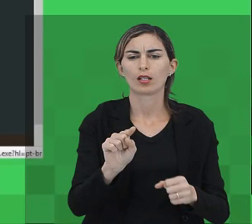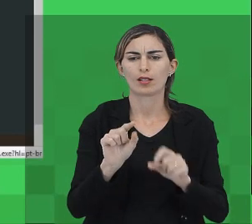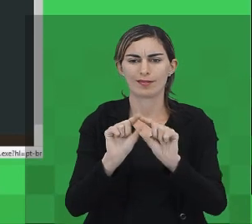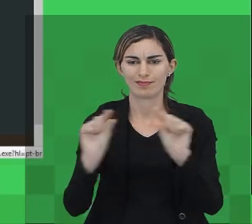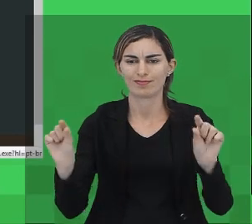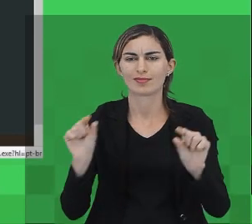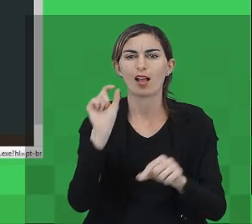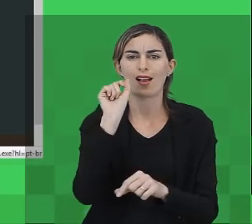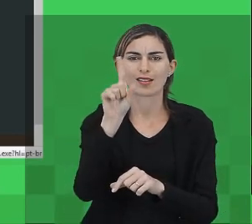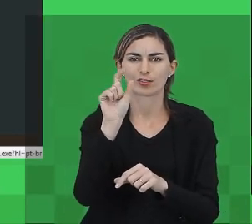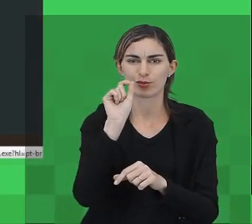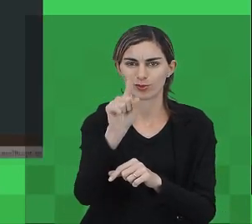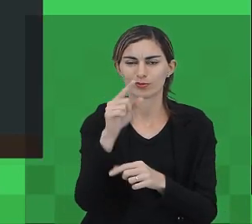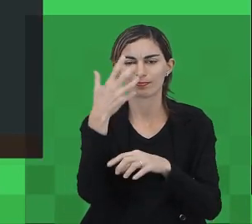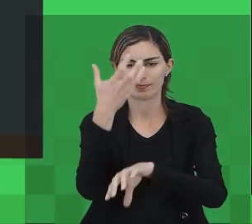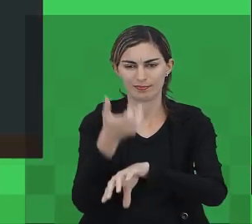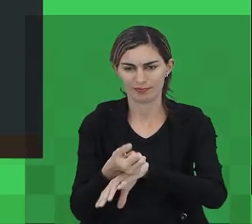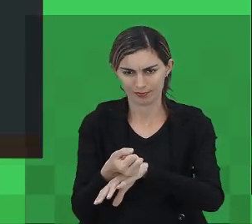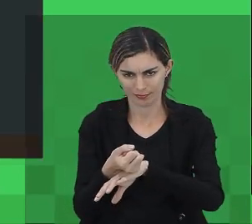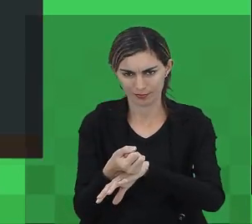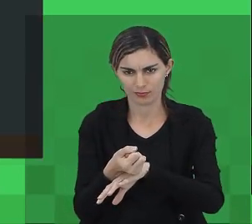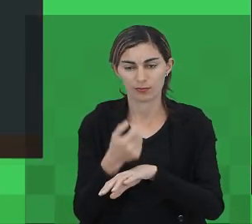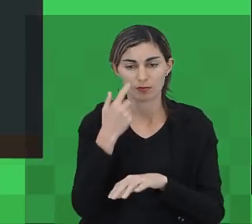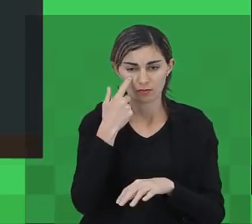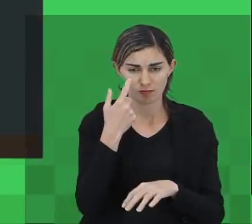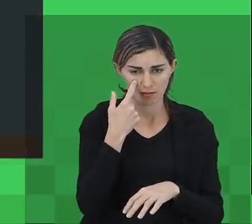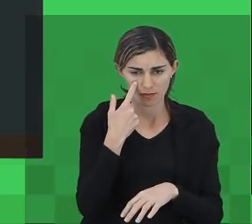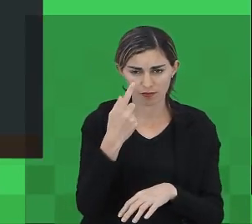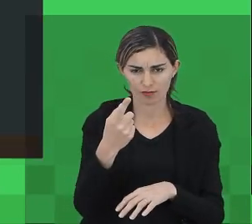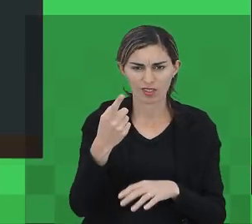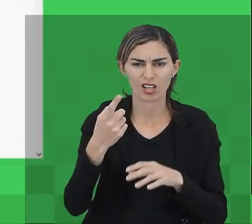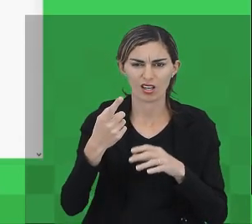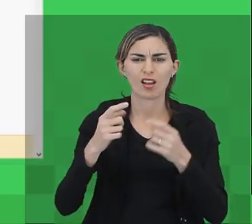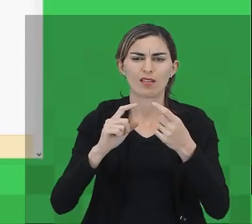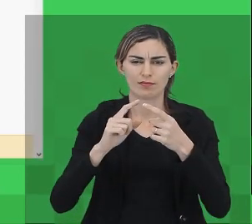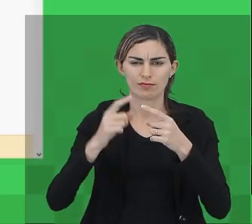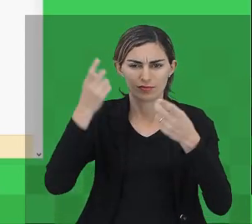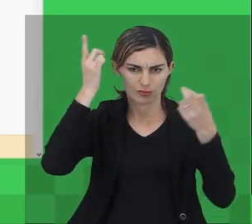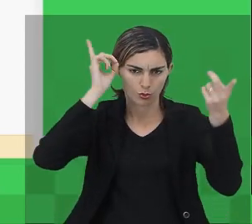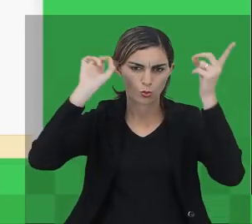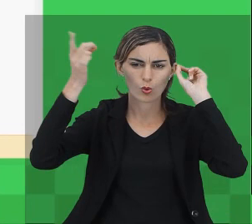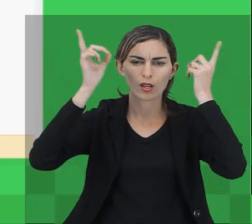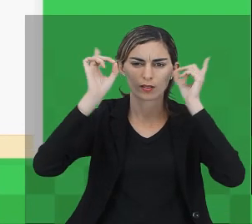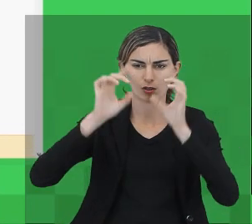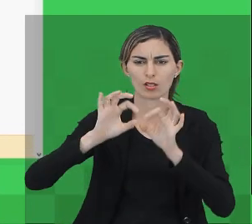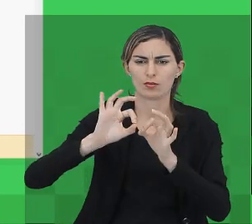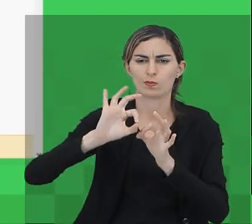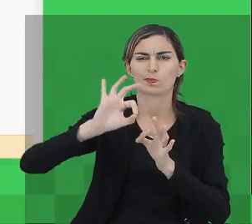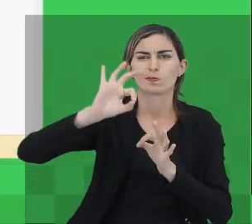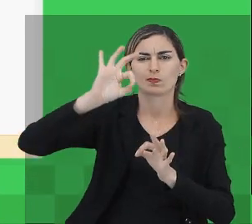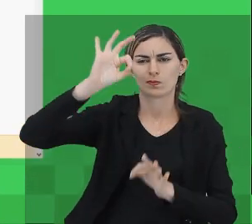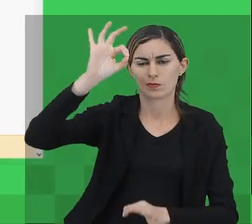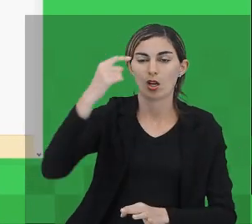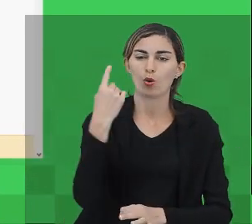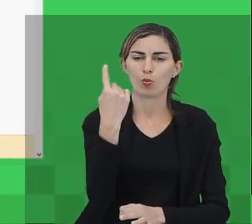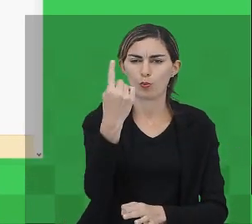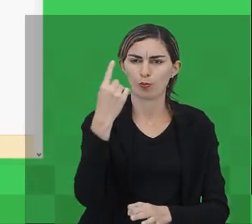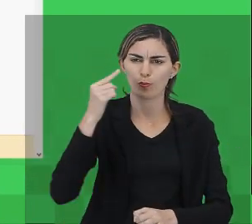clica no botão azul para baixar. Observe que o Android Studio ele é grande. Ele é